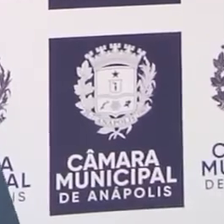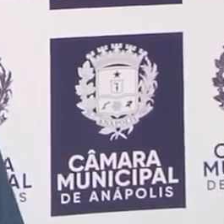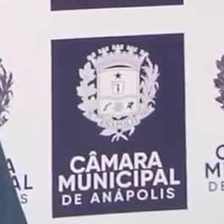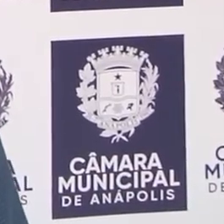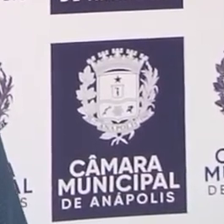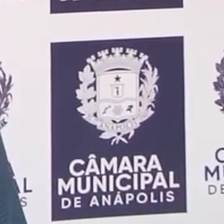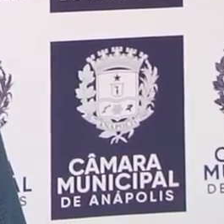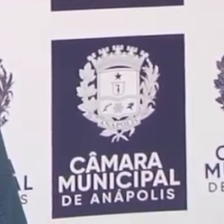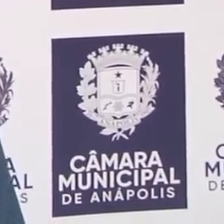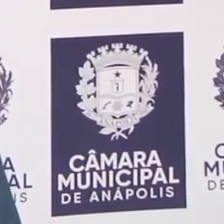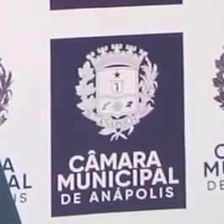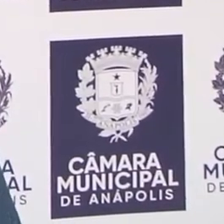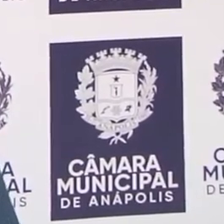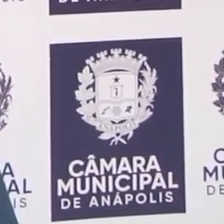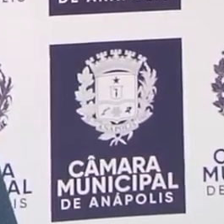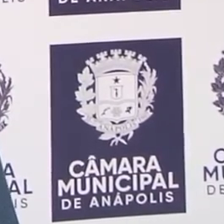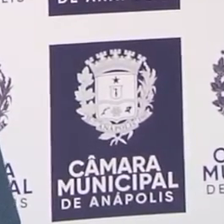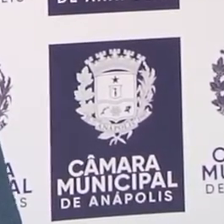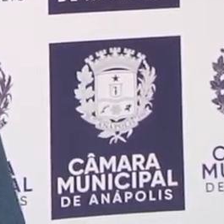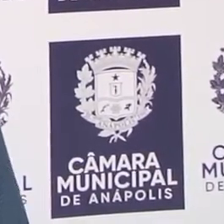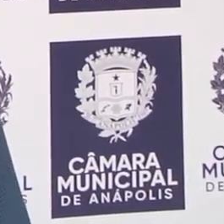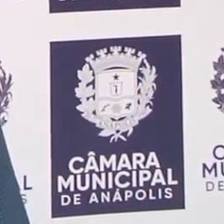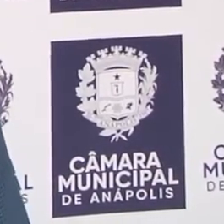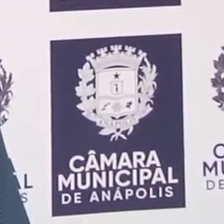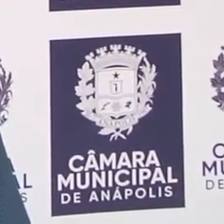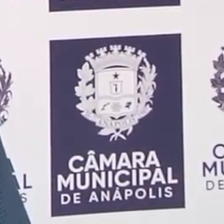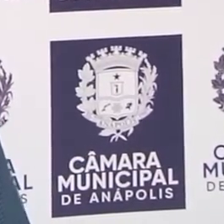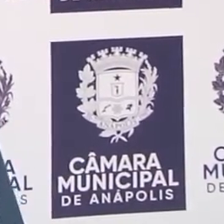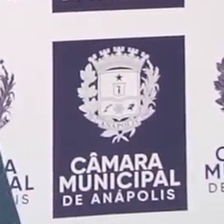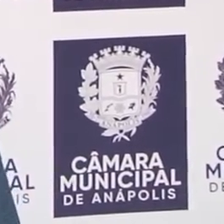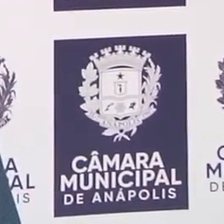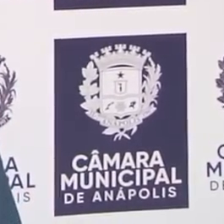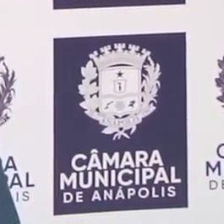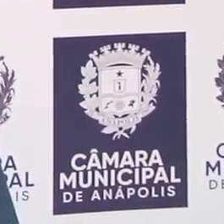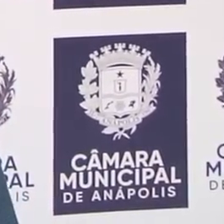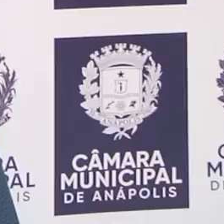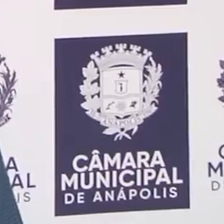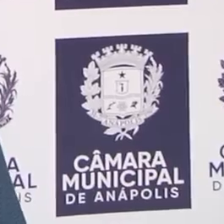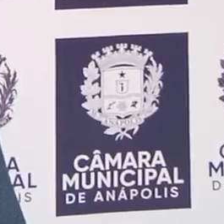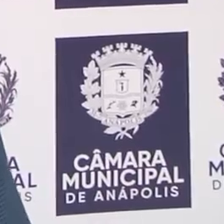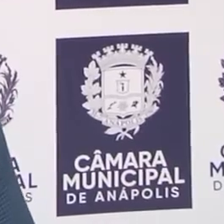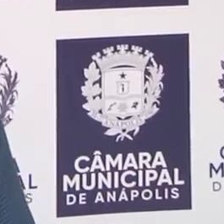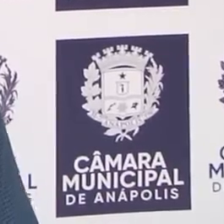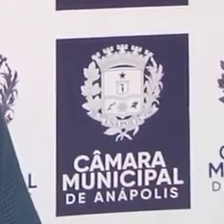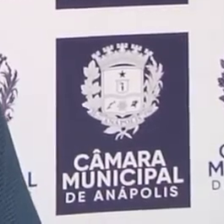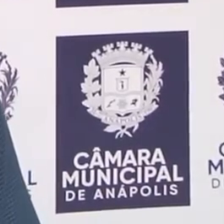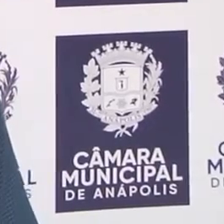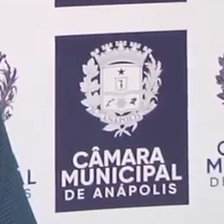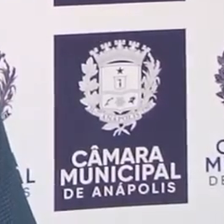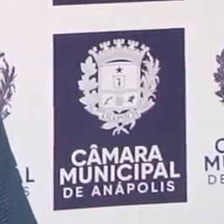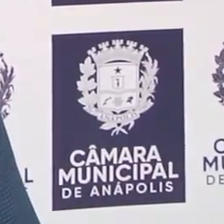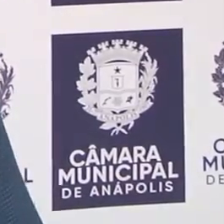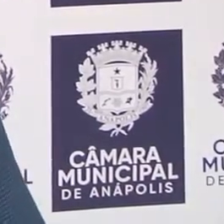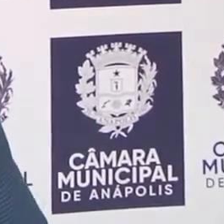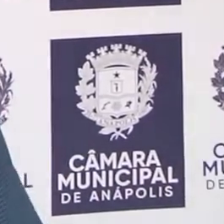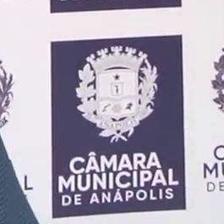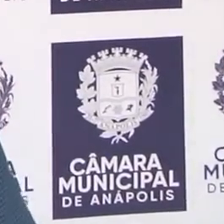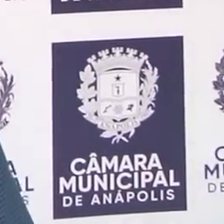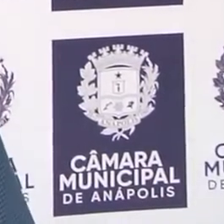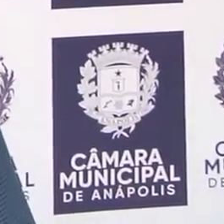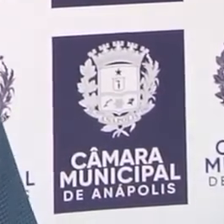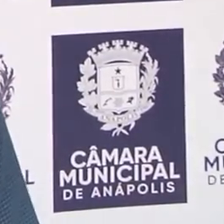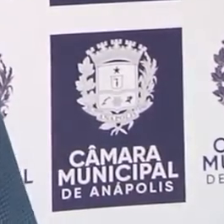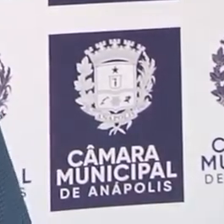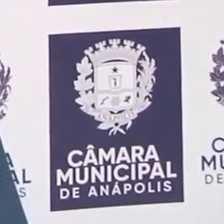A vereadora professora Geli demonstrou indignação com a remoção de servidores que não fazem parte de